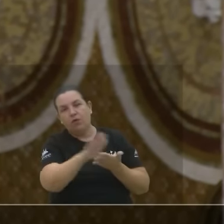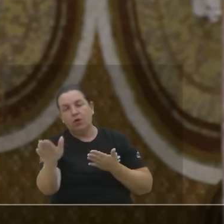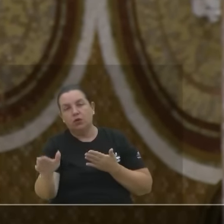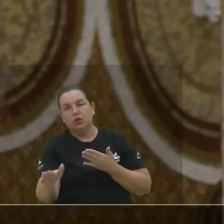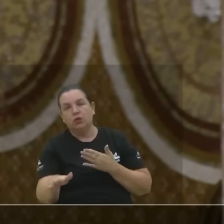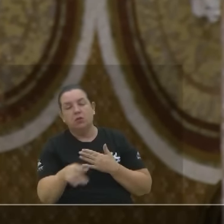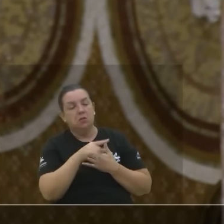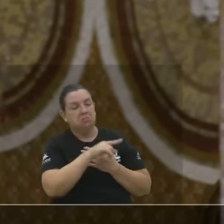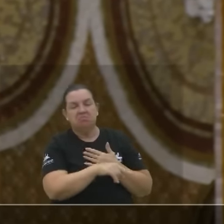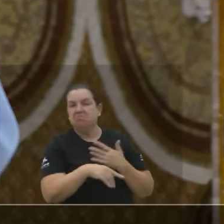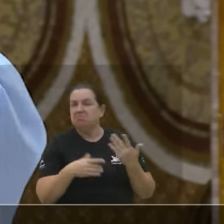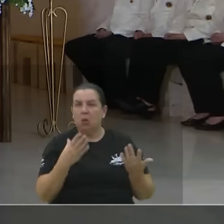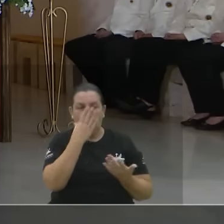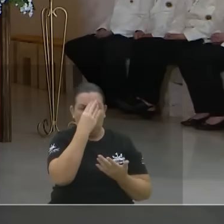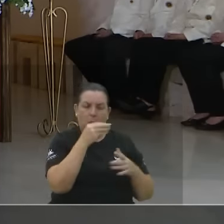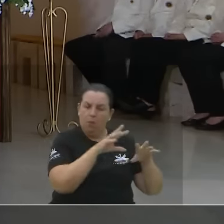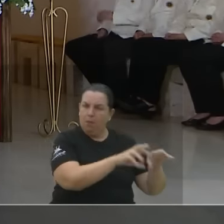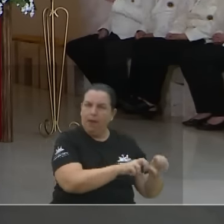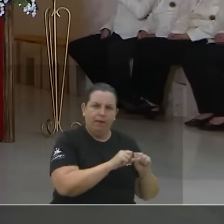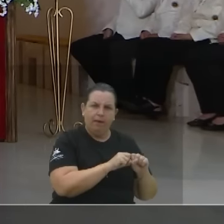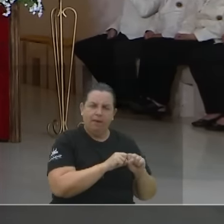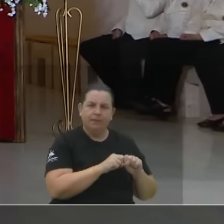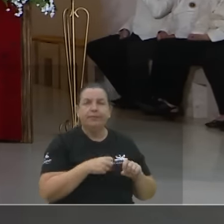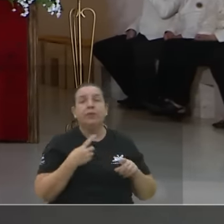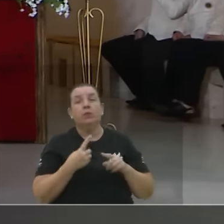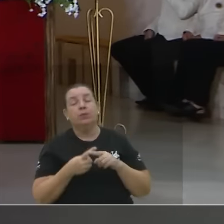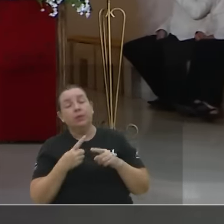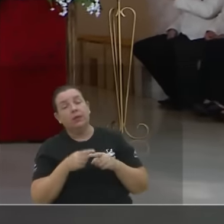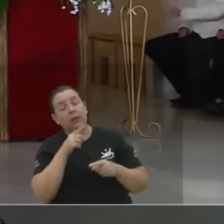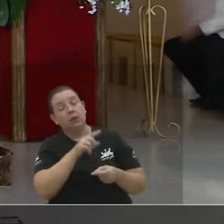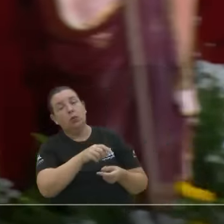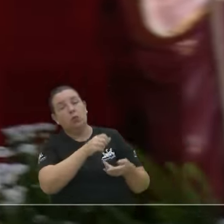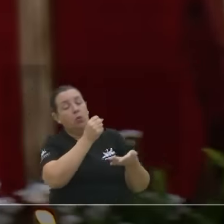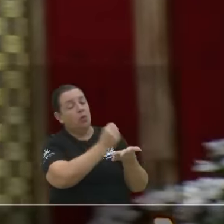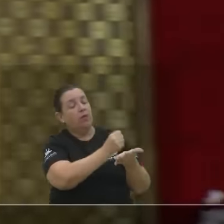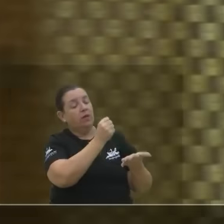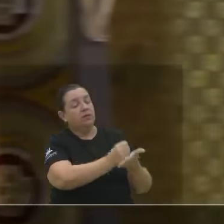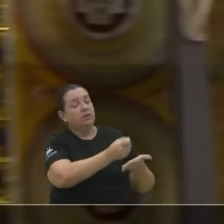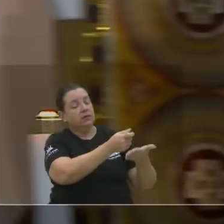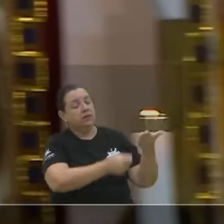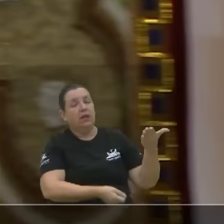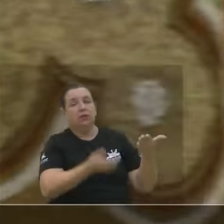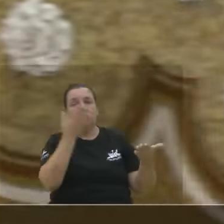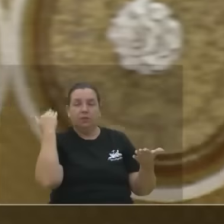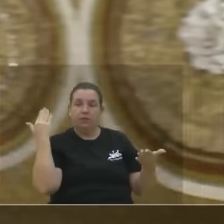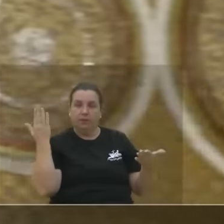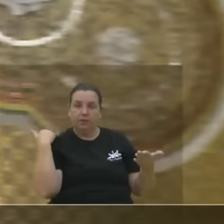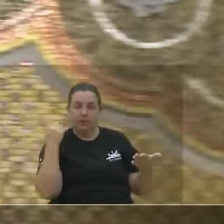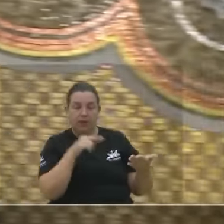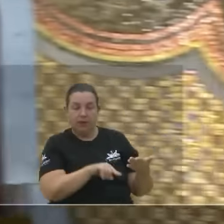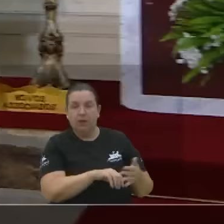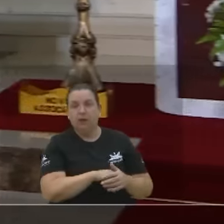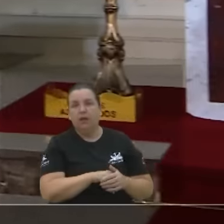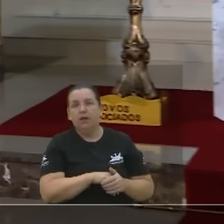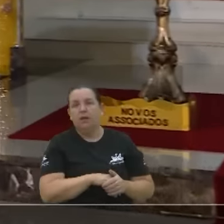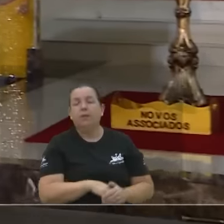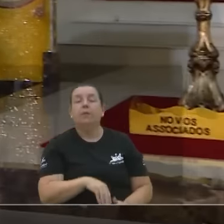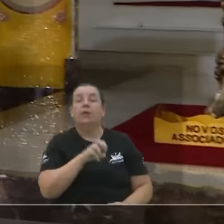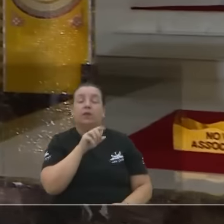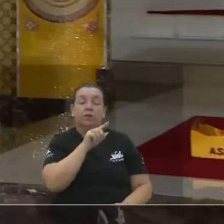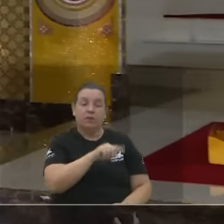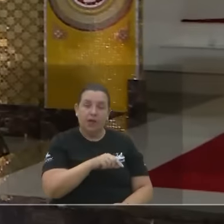e dispersa. Porque no contrato do mercenário, no tempo de Jesus, era assim: você vai